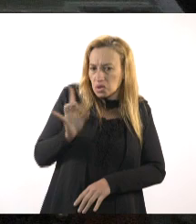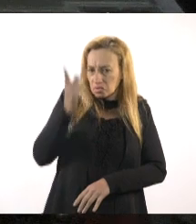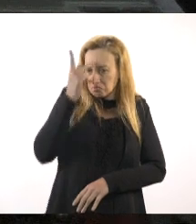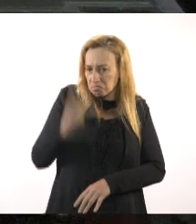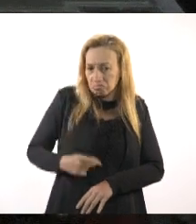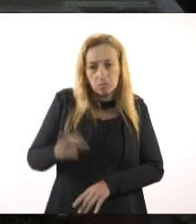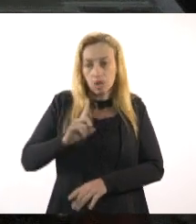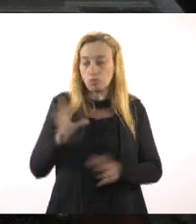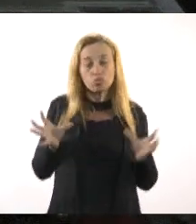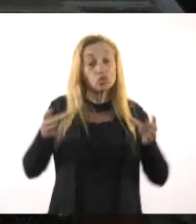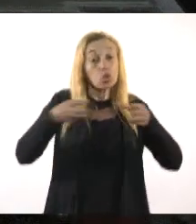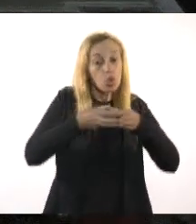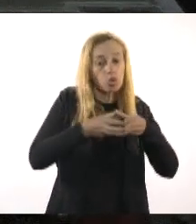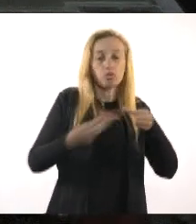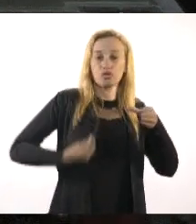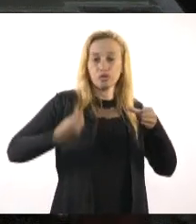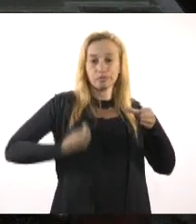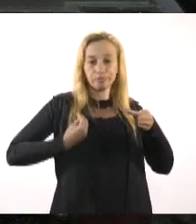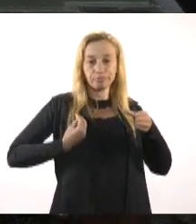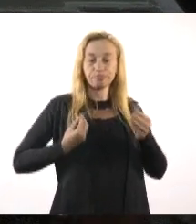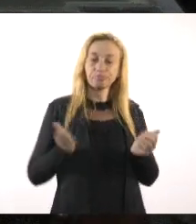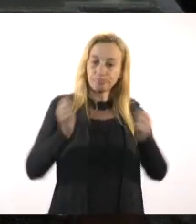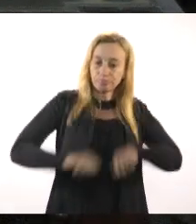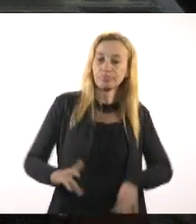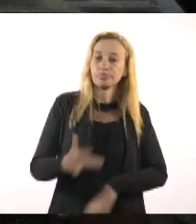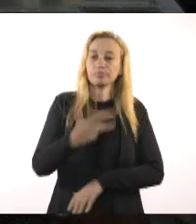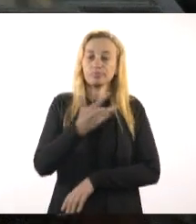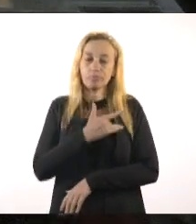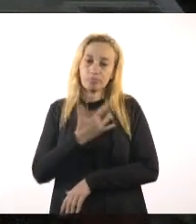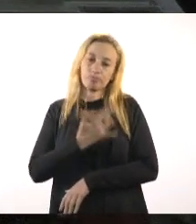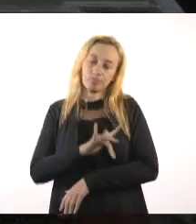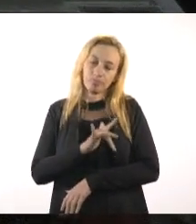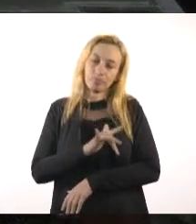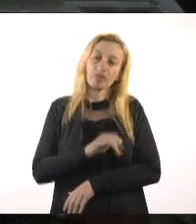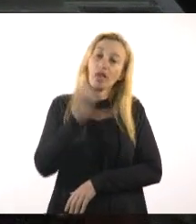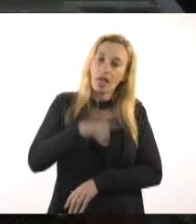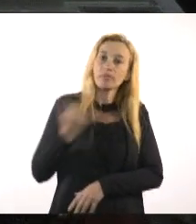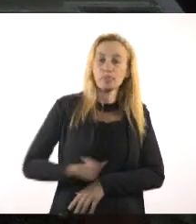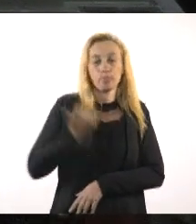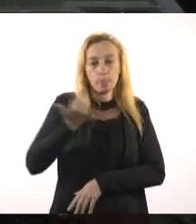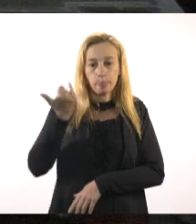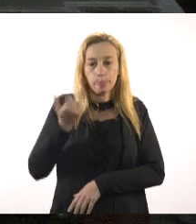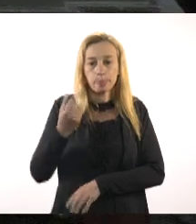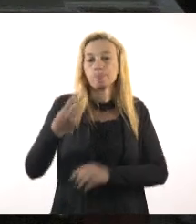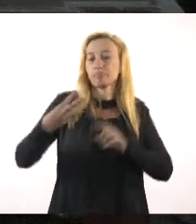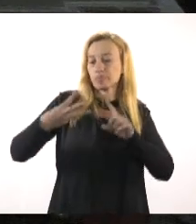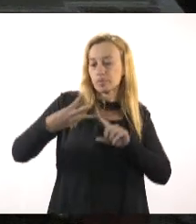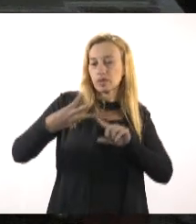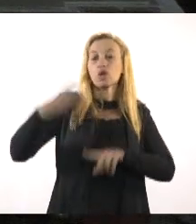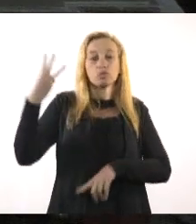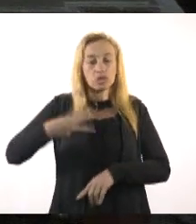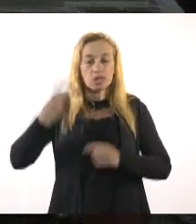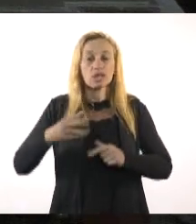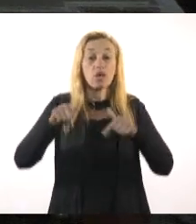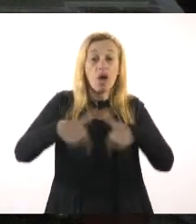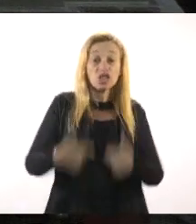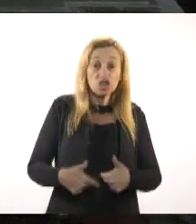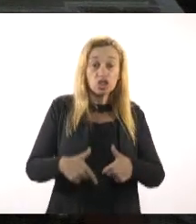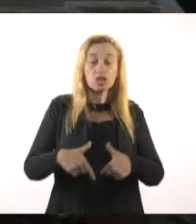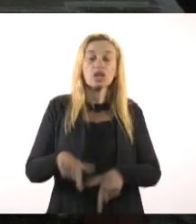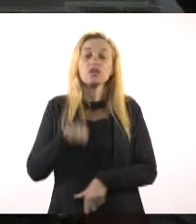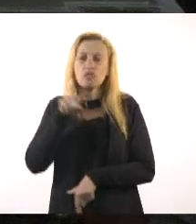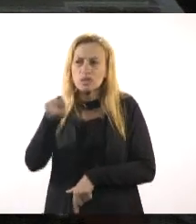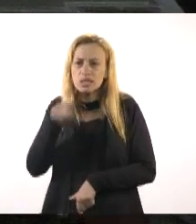jornada coletiva. Então, o poder da compaixão é extremamente importante. E o terceiro ato é o ato de